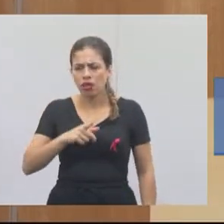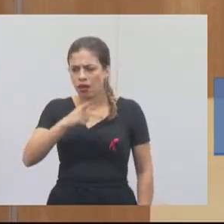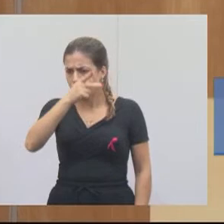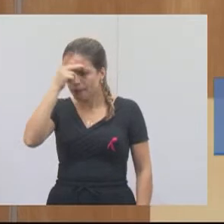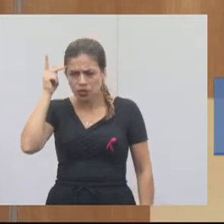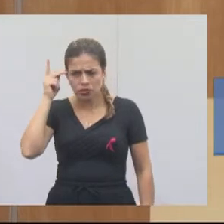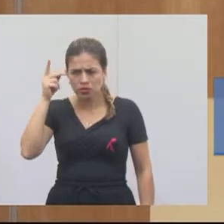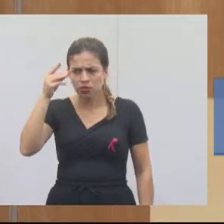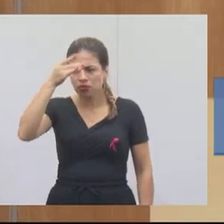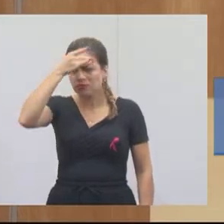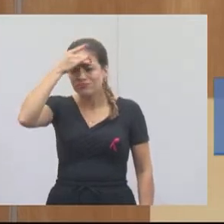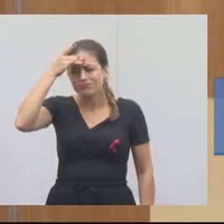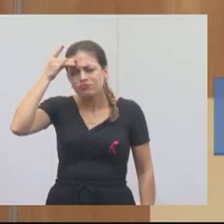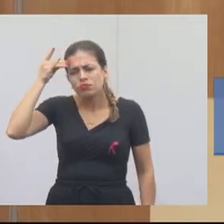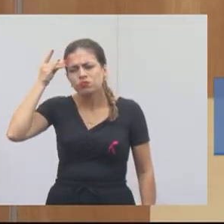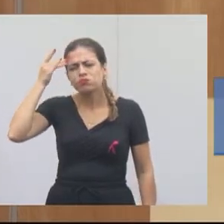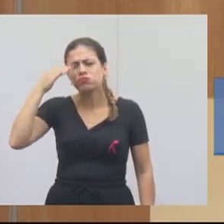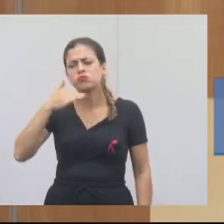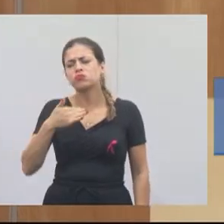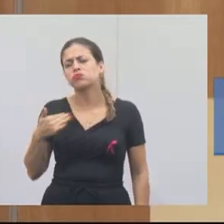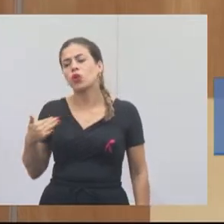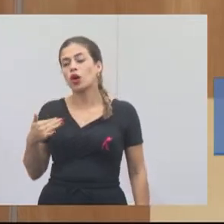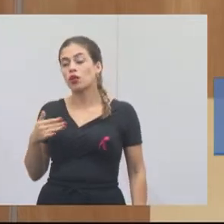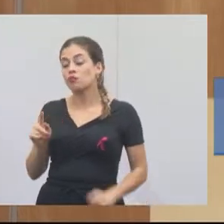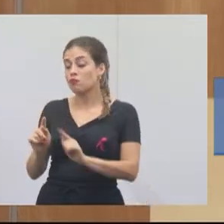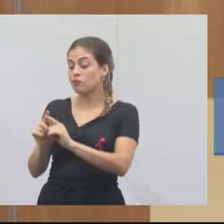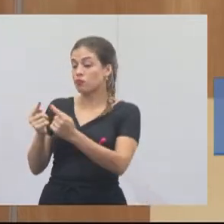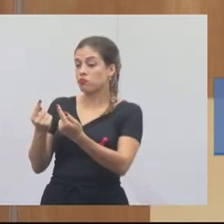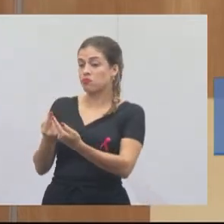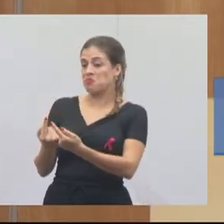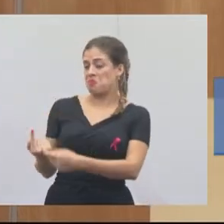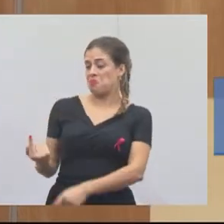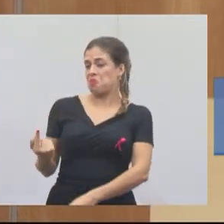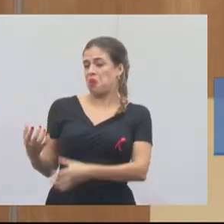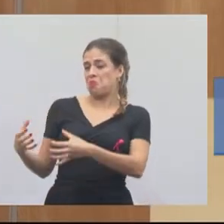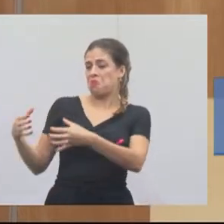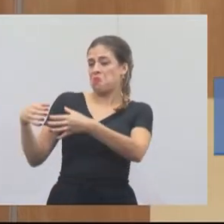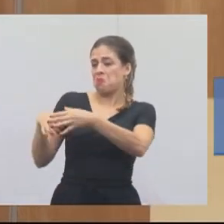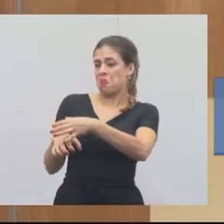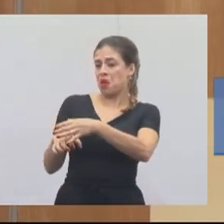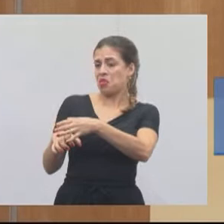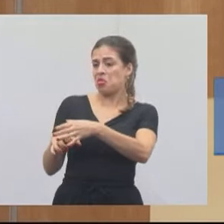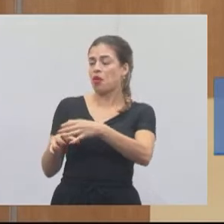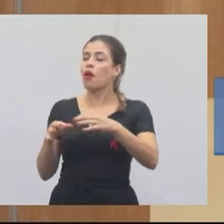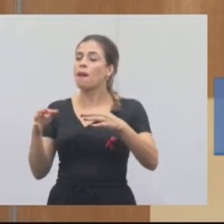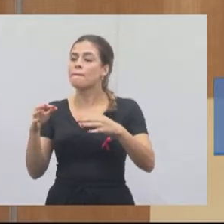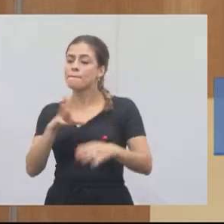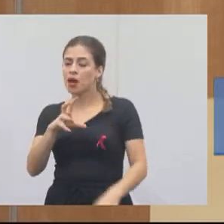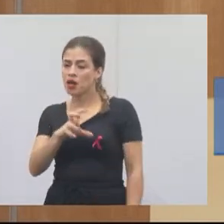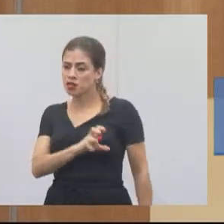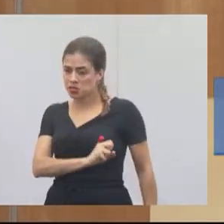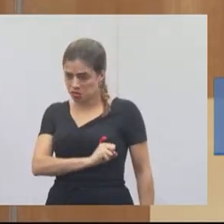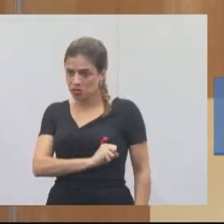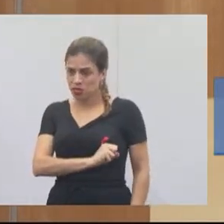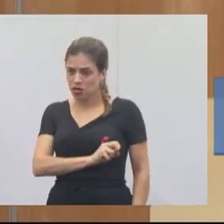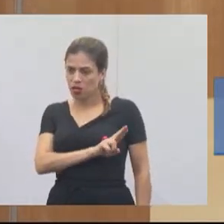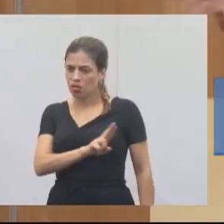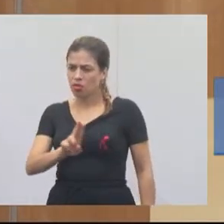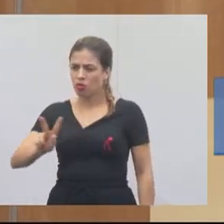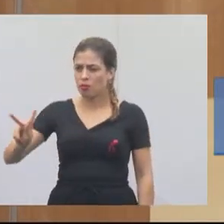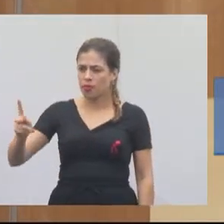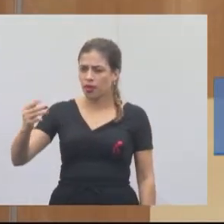na Palestina, porque é um grupo isolado dentro da Palestina, chamado Hamas, que é um grupo que